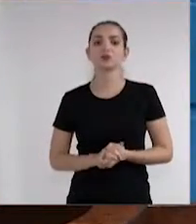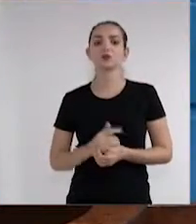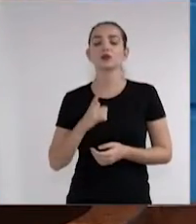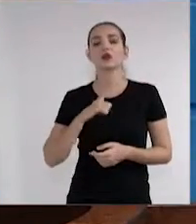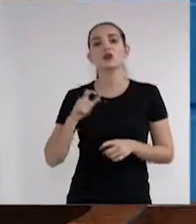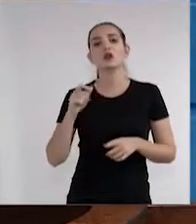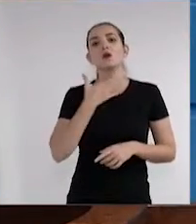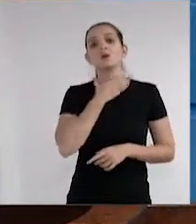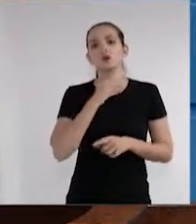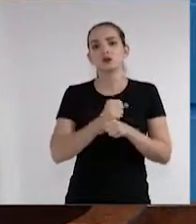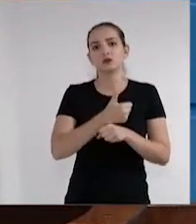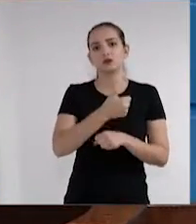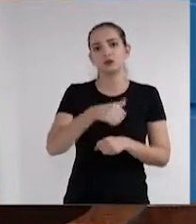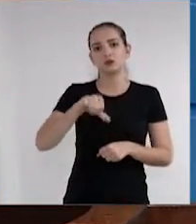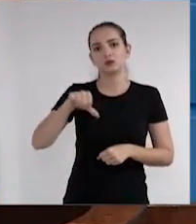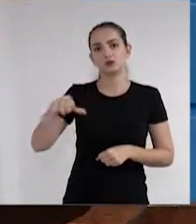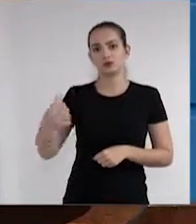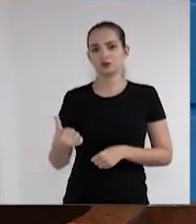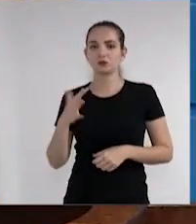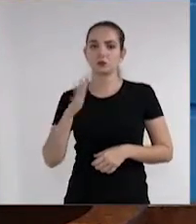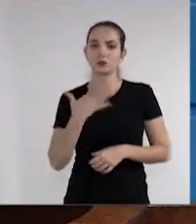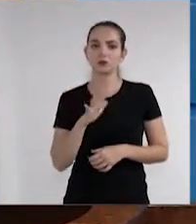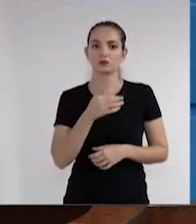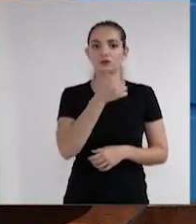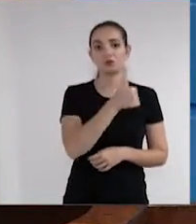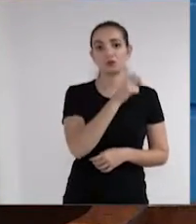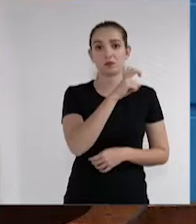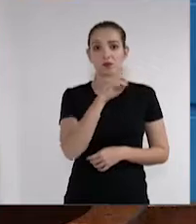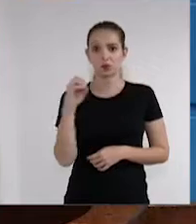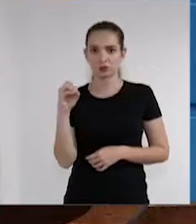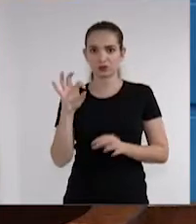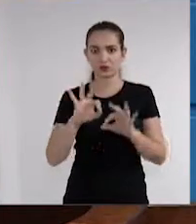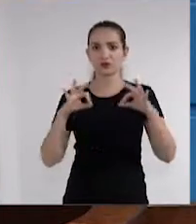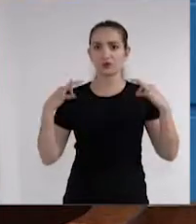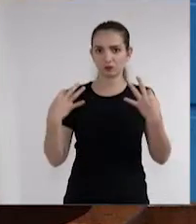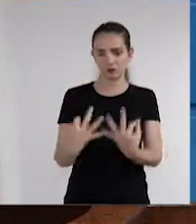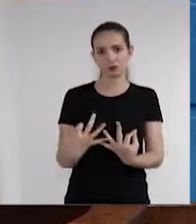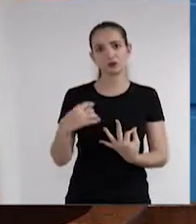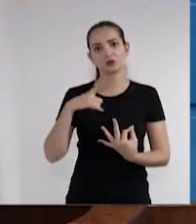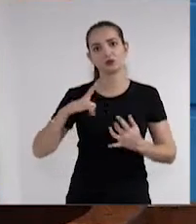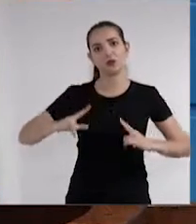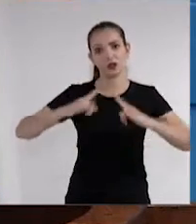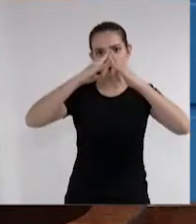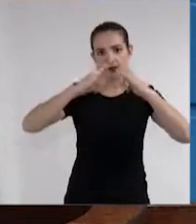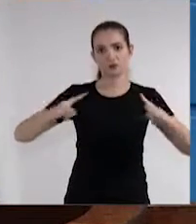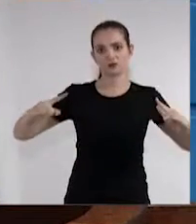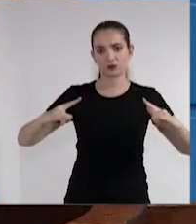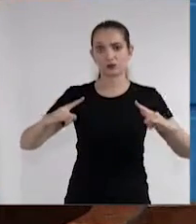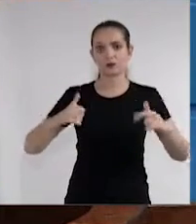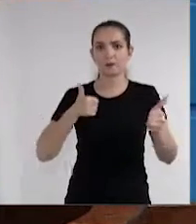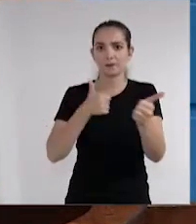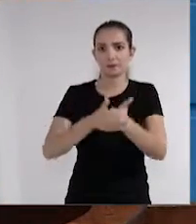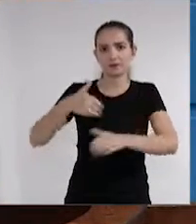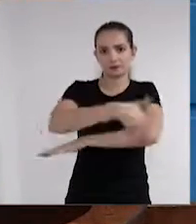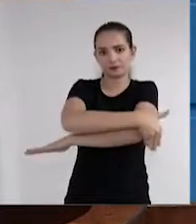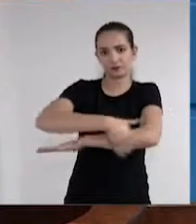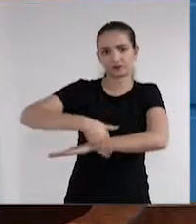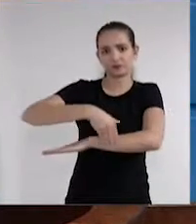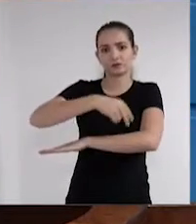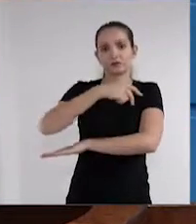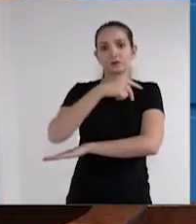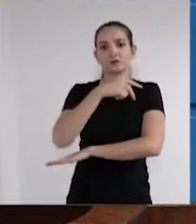Em março de 1996, aproximadamente 1.500 famílias que estavam acampadas às margens da rodovia